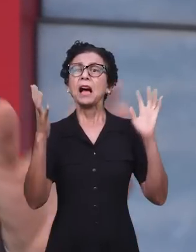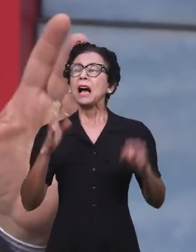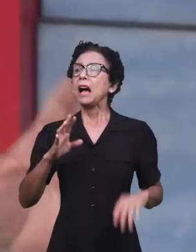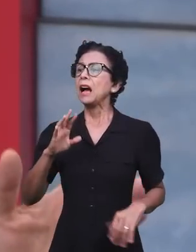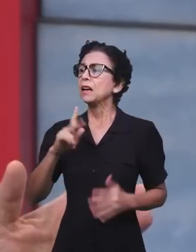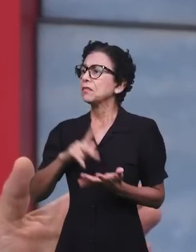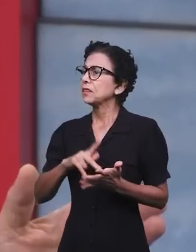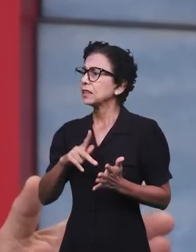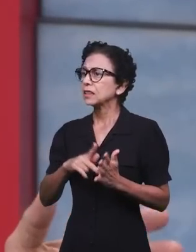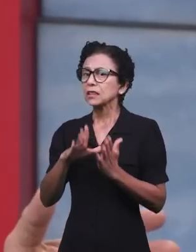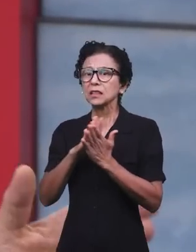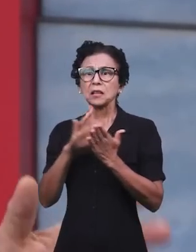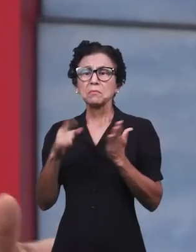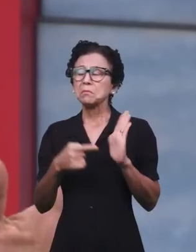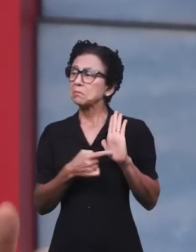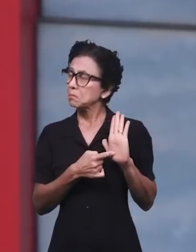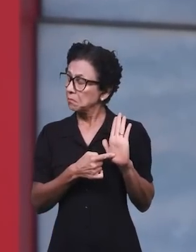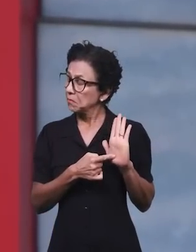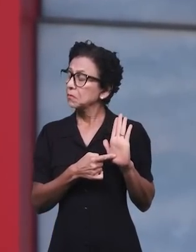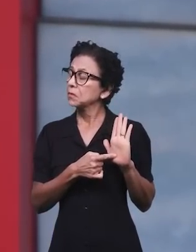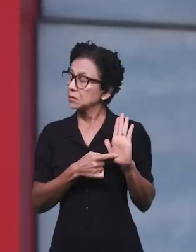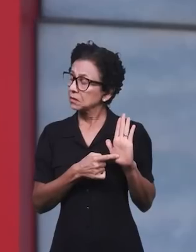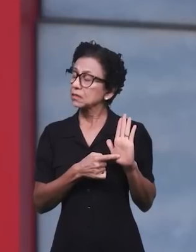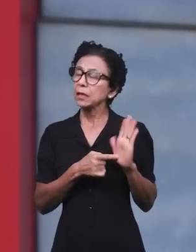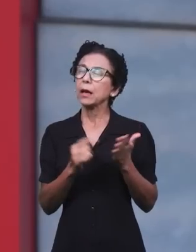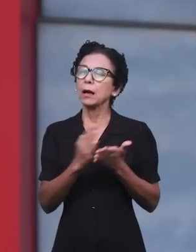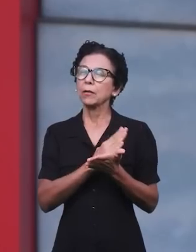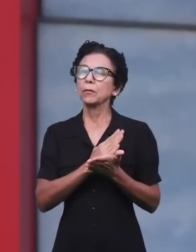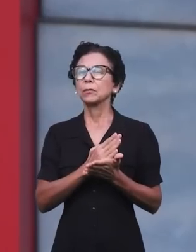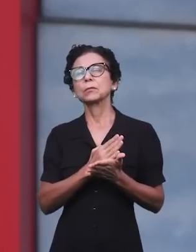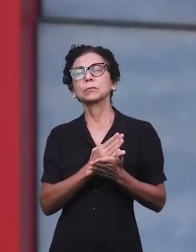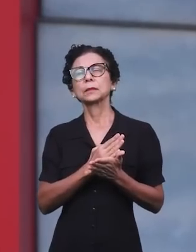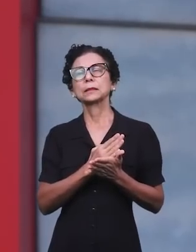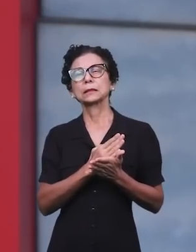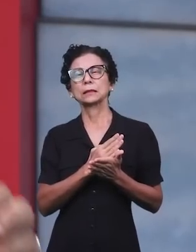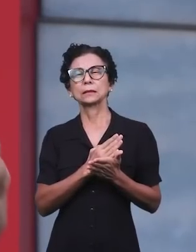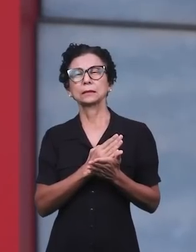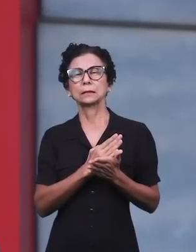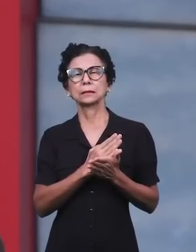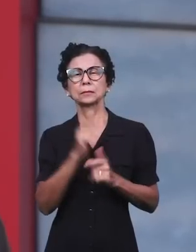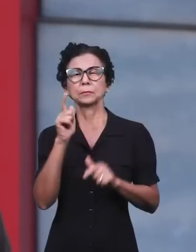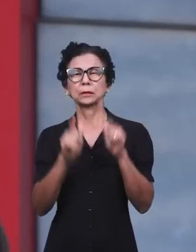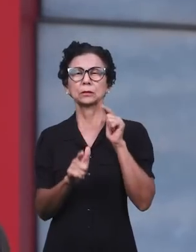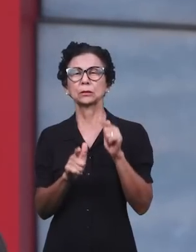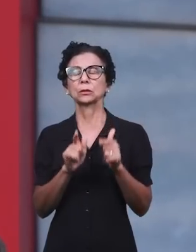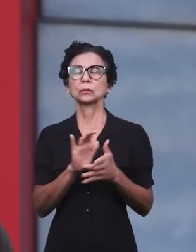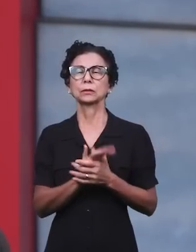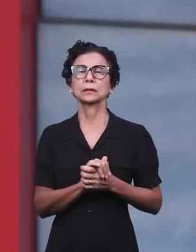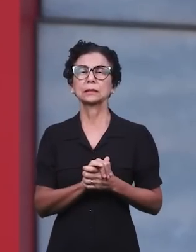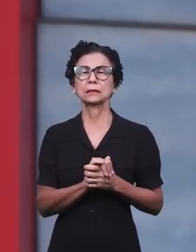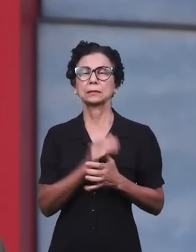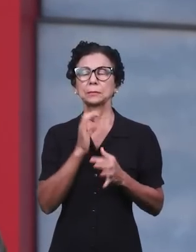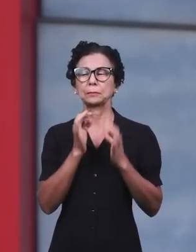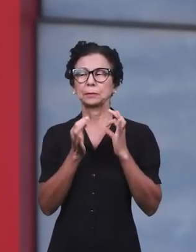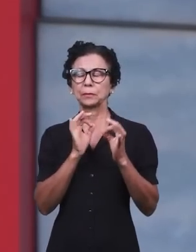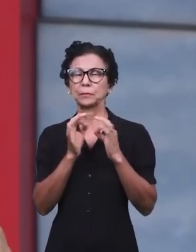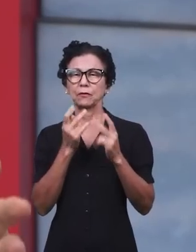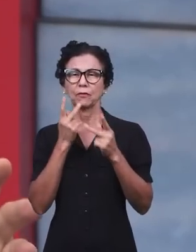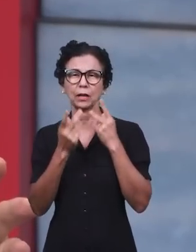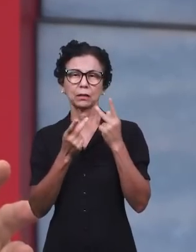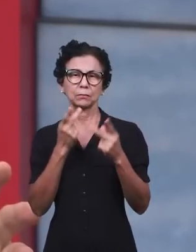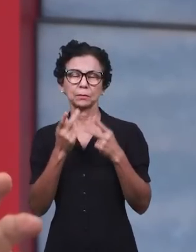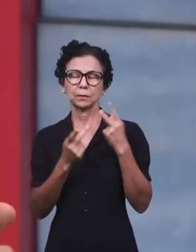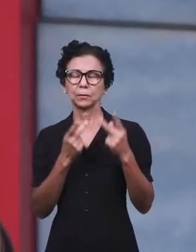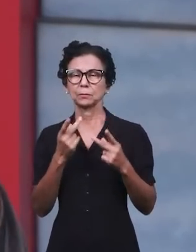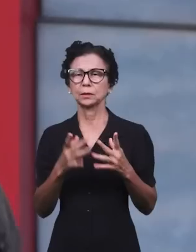Bíblia, as pessoas até comentam isso, é muito comum comentar, mas não ocorre